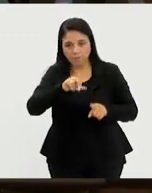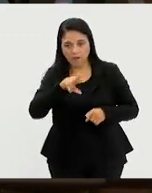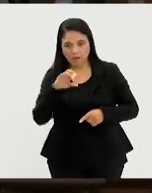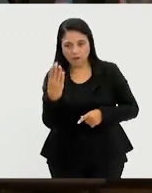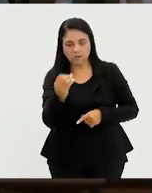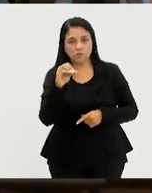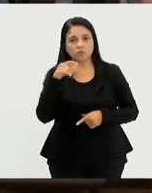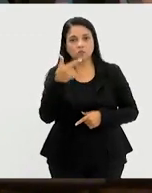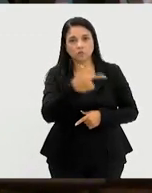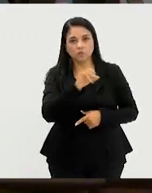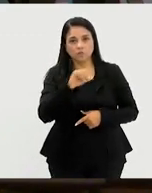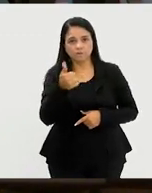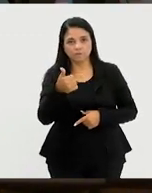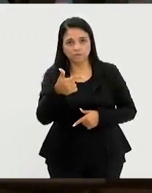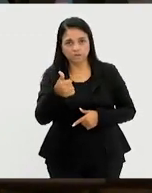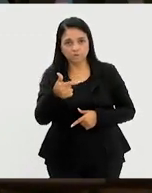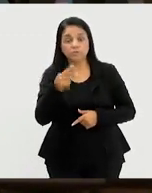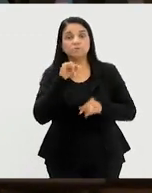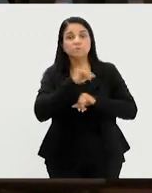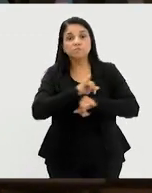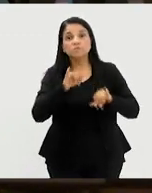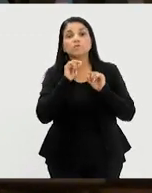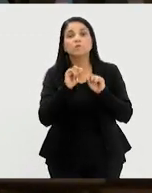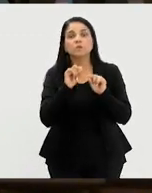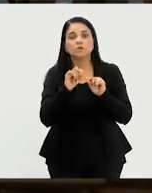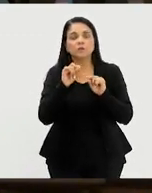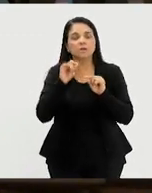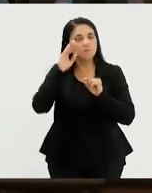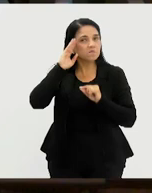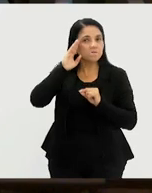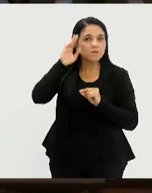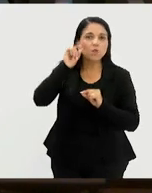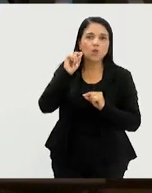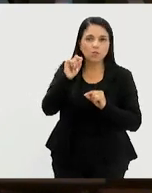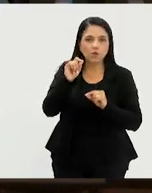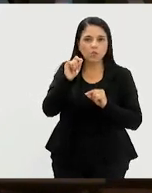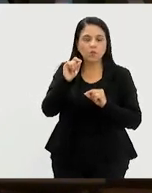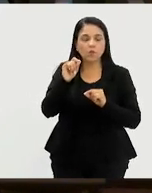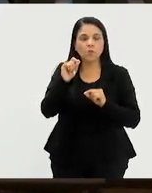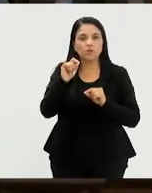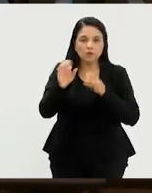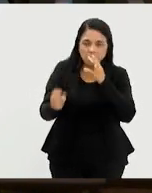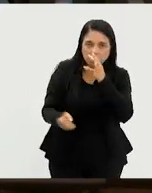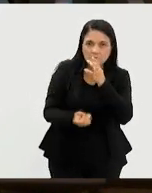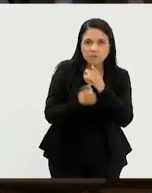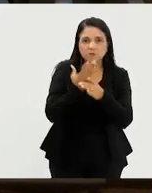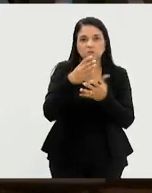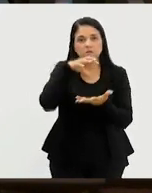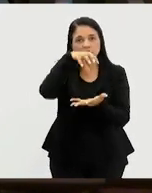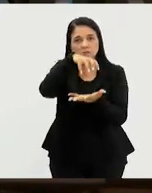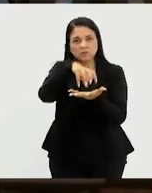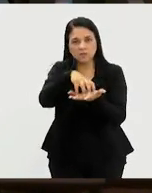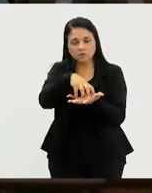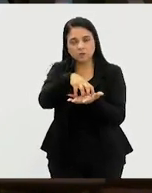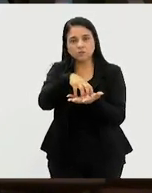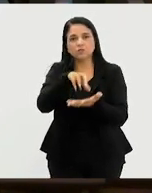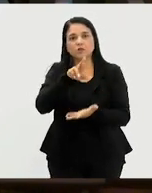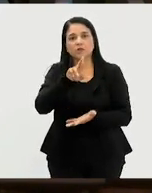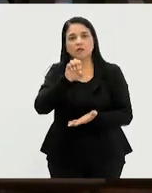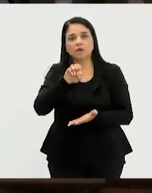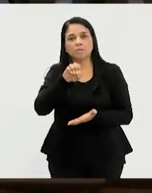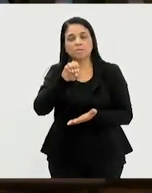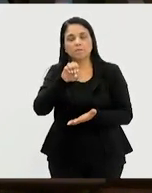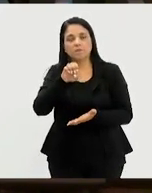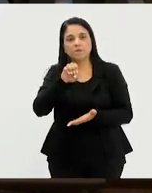2012 para dispor sobre a prioridade na implantação dos centros de reabilitação integral